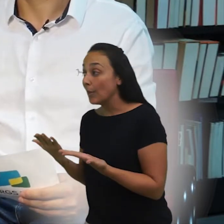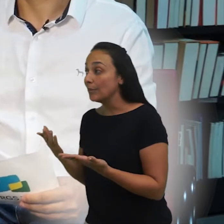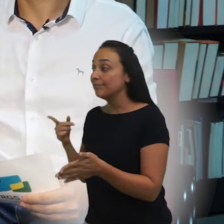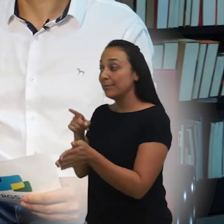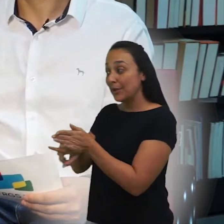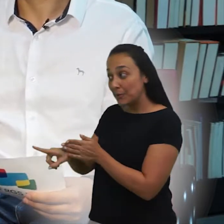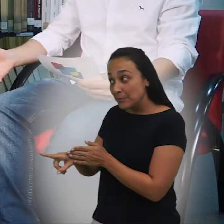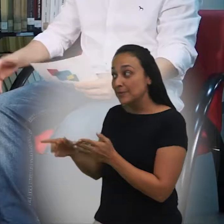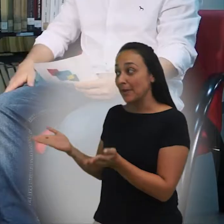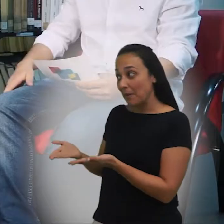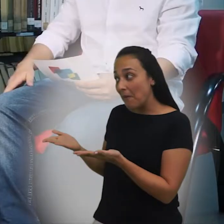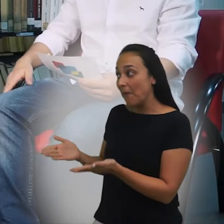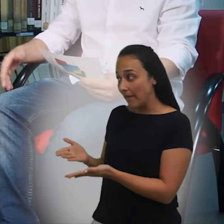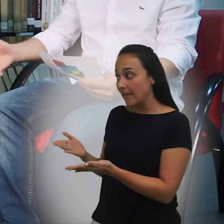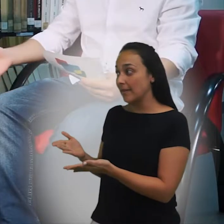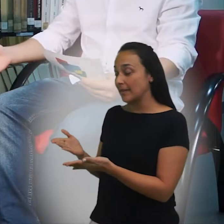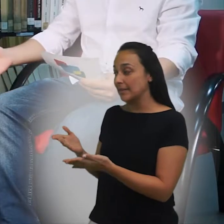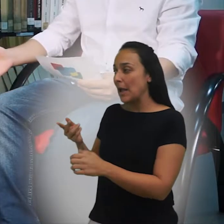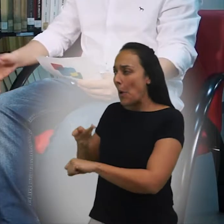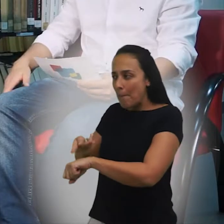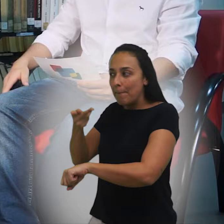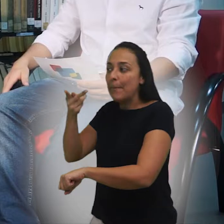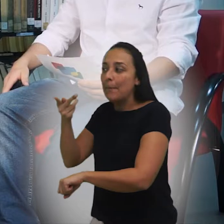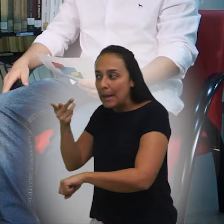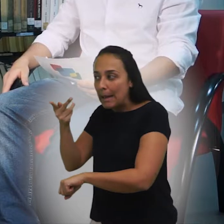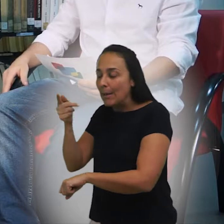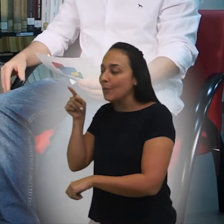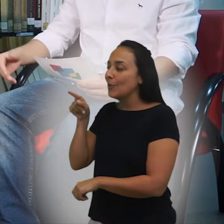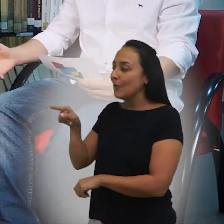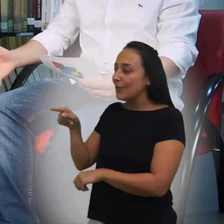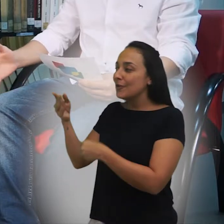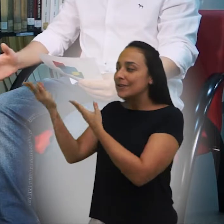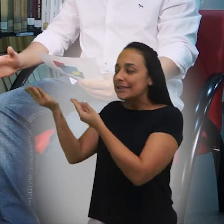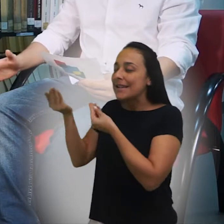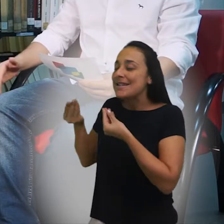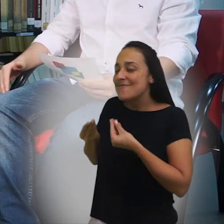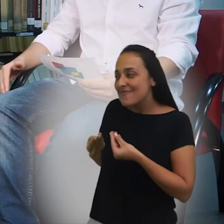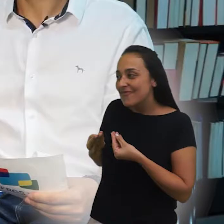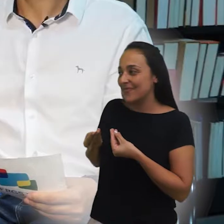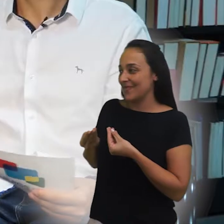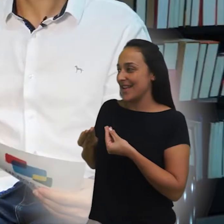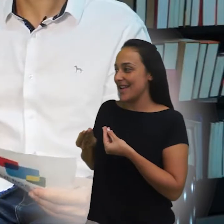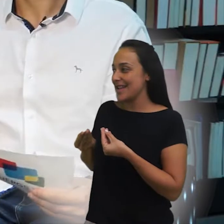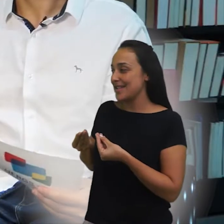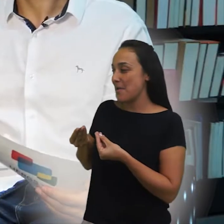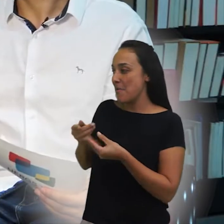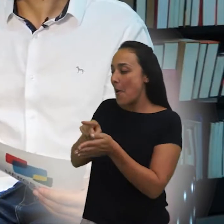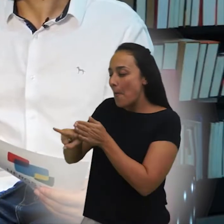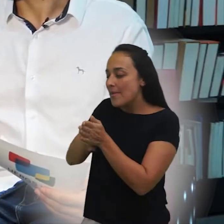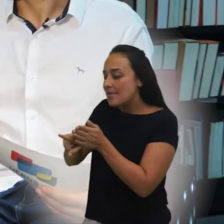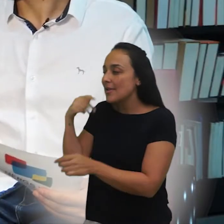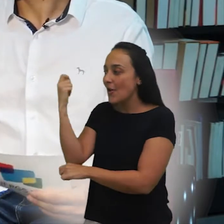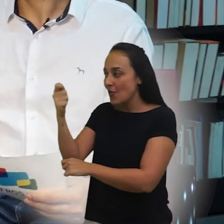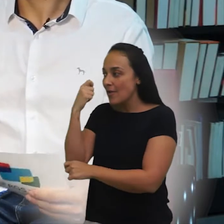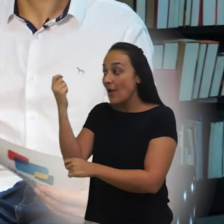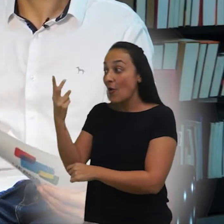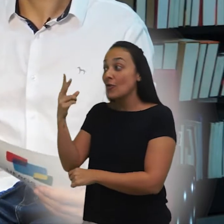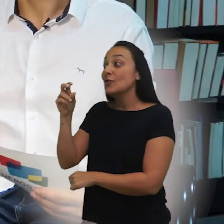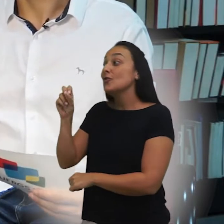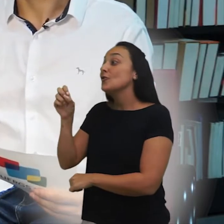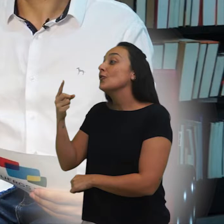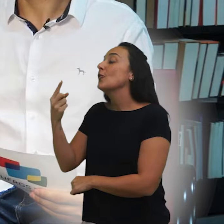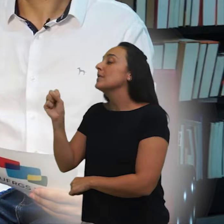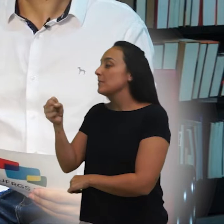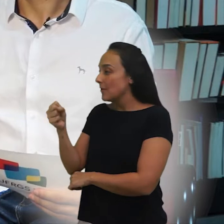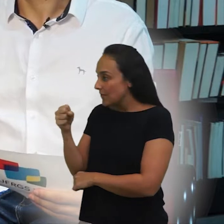Gaúcho 2018 na categoria Ciências Sociais Aplicadas. Eu queria que tu comentasse um pouco sobre o que é pesquisa para ti, o que é trabalhar